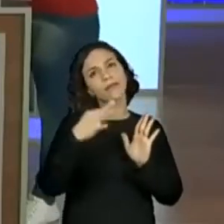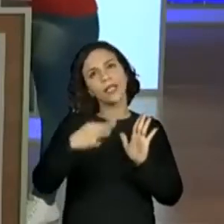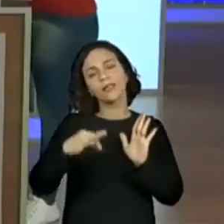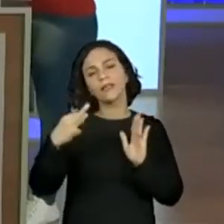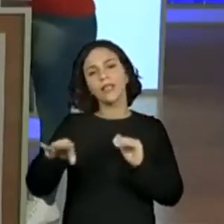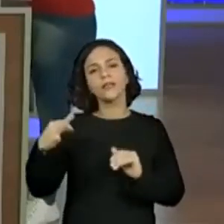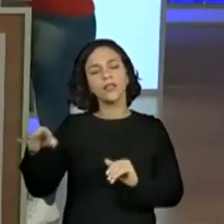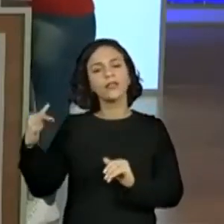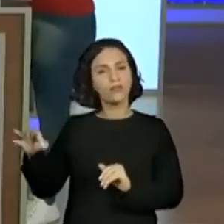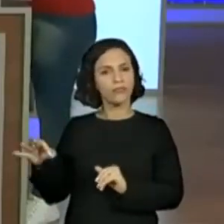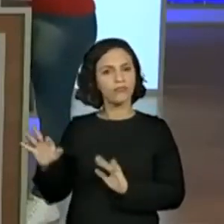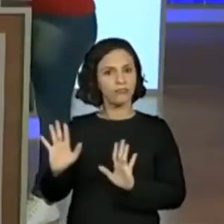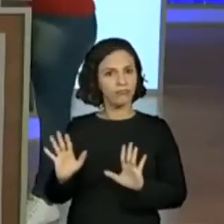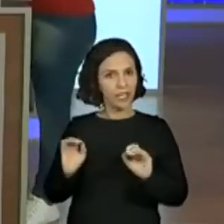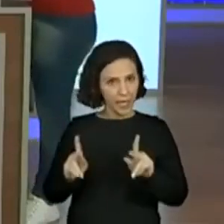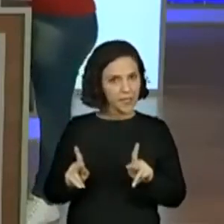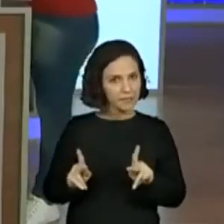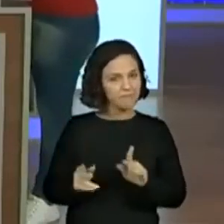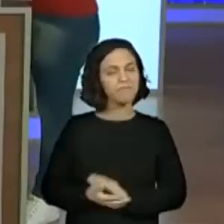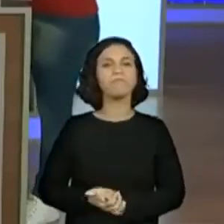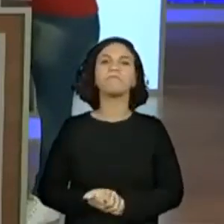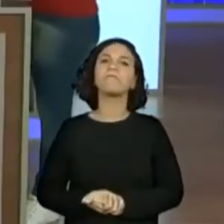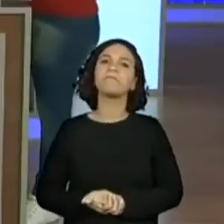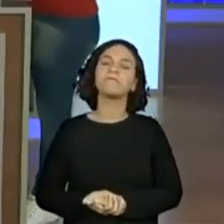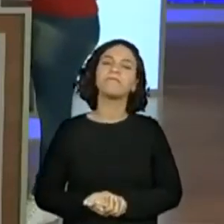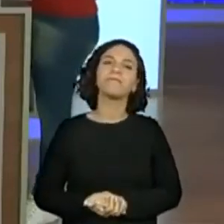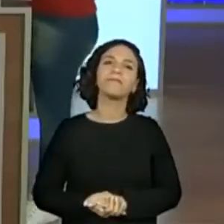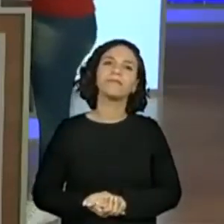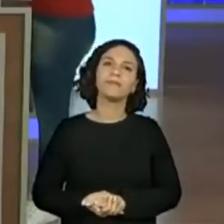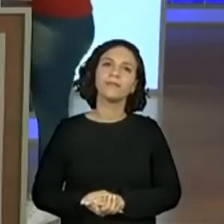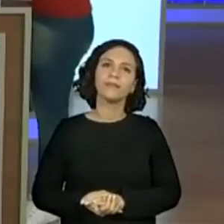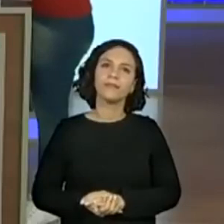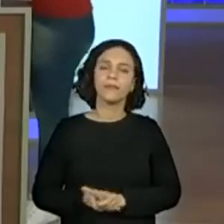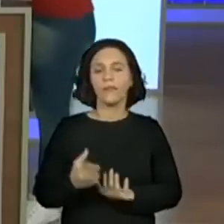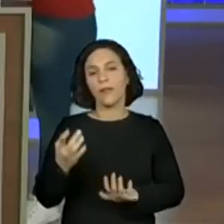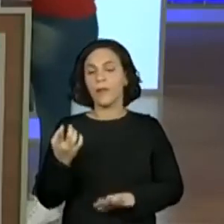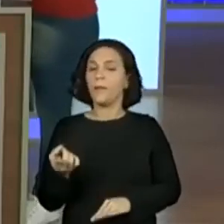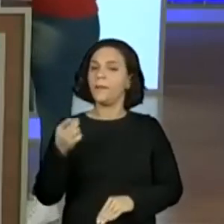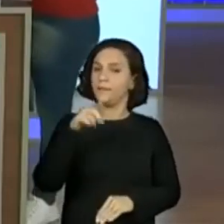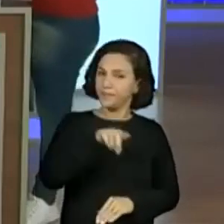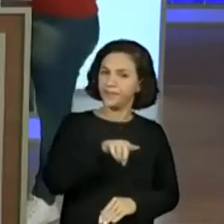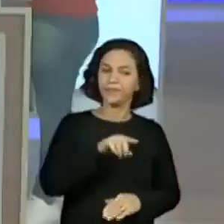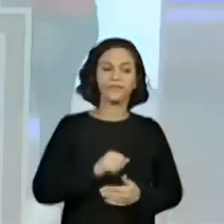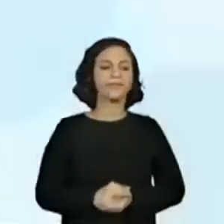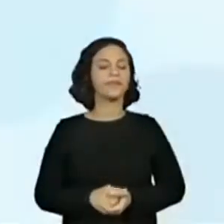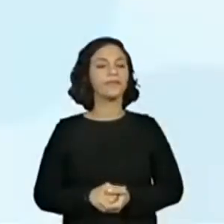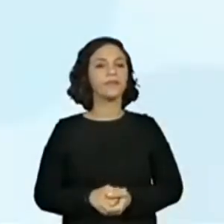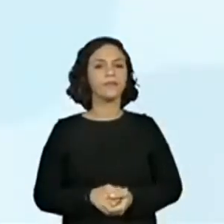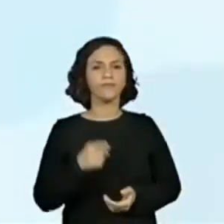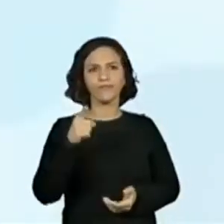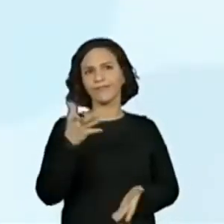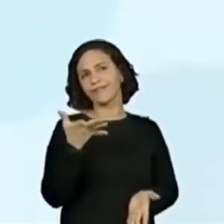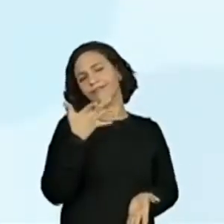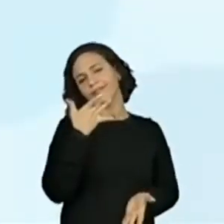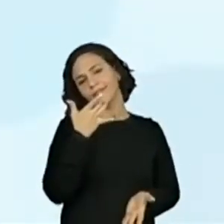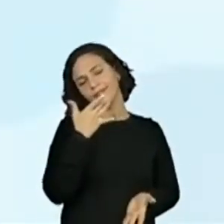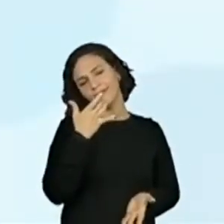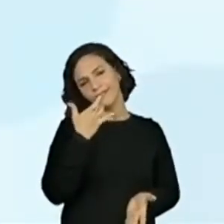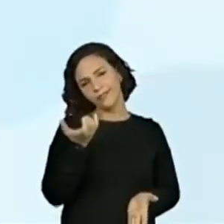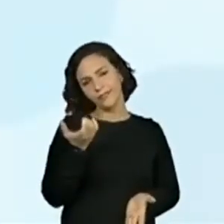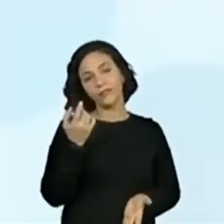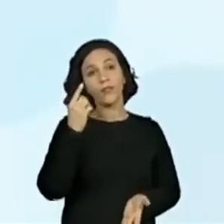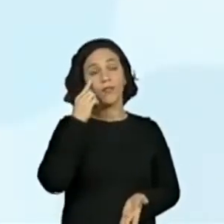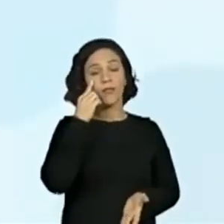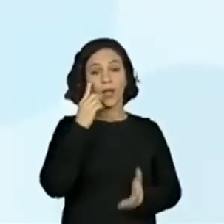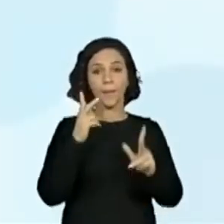nossa resolução aí está correta. Tudo bem? Então, vamos lá. Esse aqui já está muito fácil. Temos